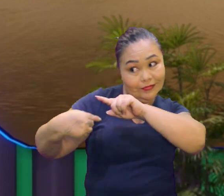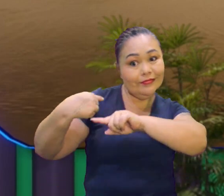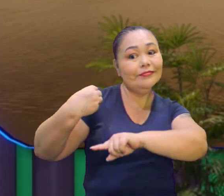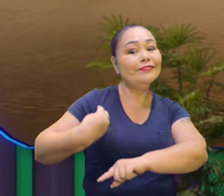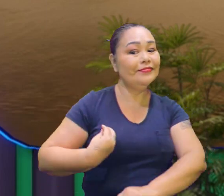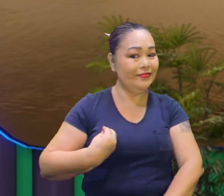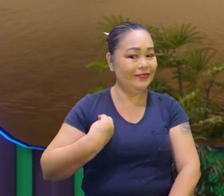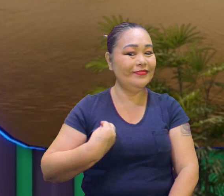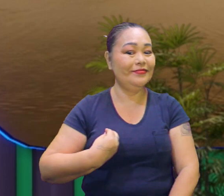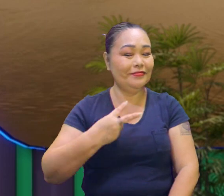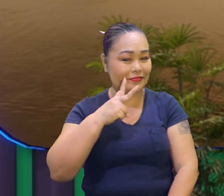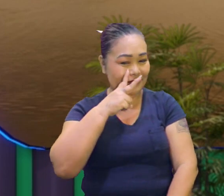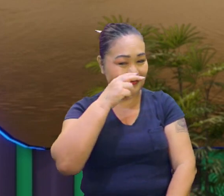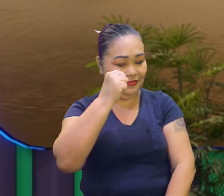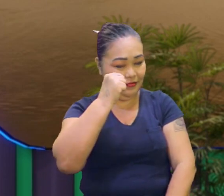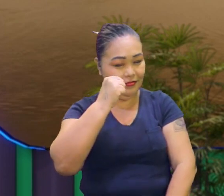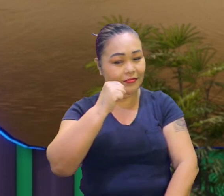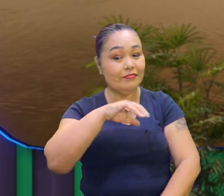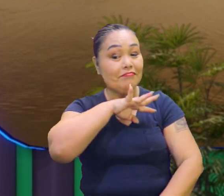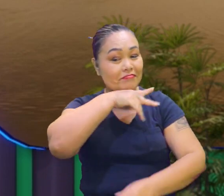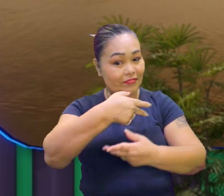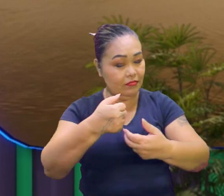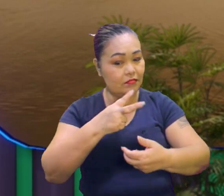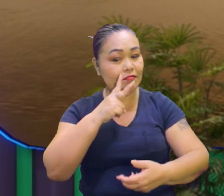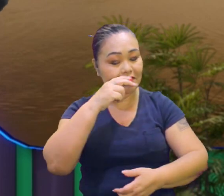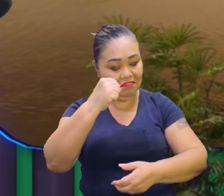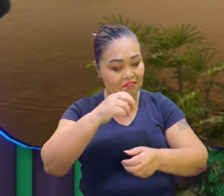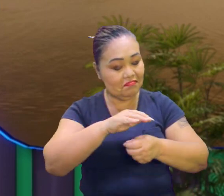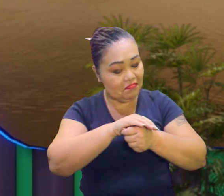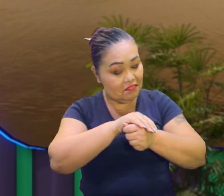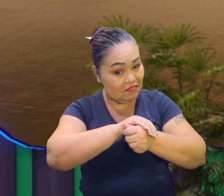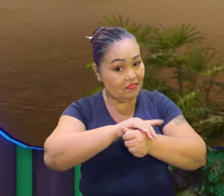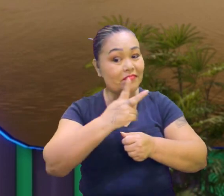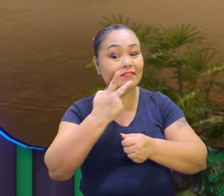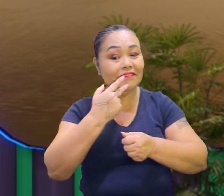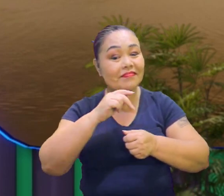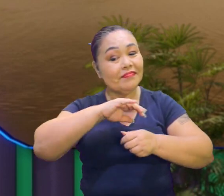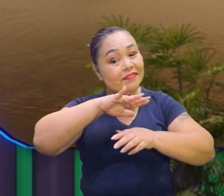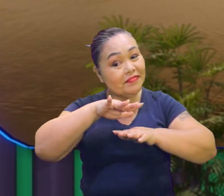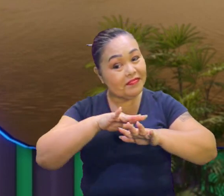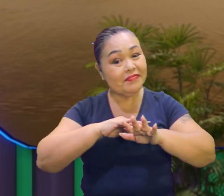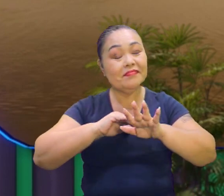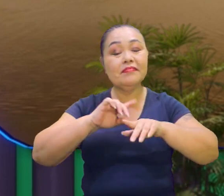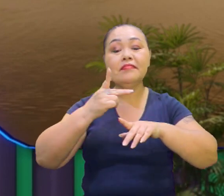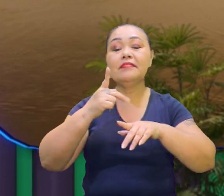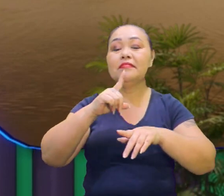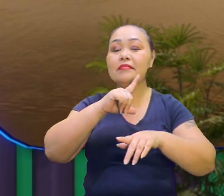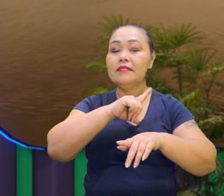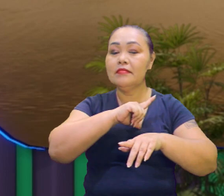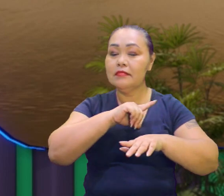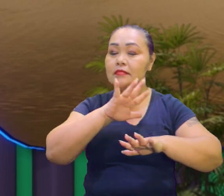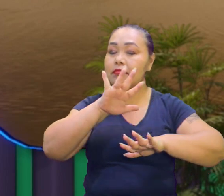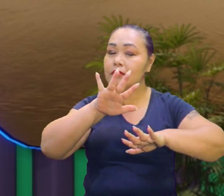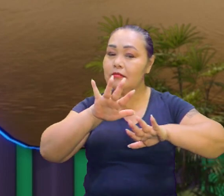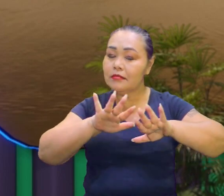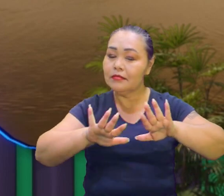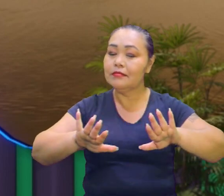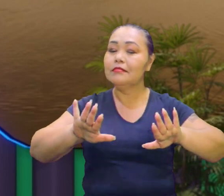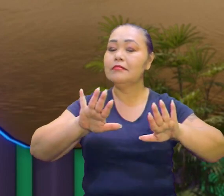Então, é forte, é um animal forte. E quando eu falo na manha do jabuti, eu quero dizer que você tem que fazer as